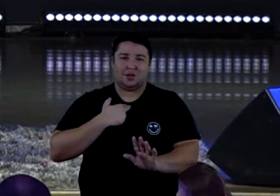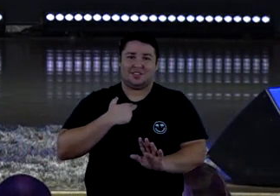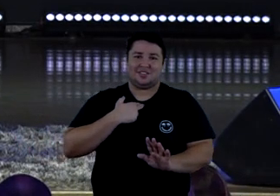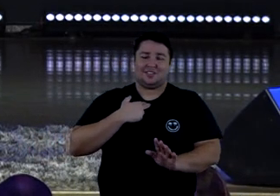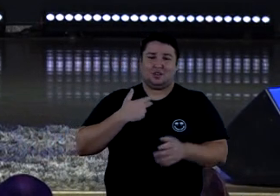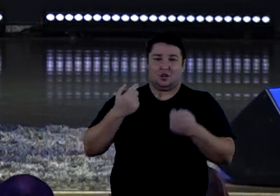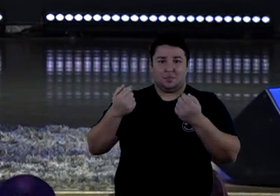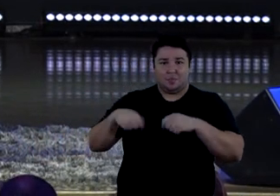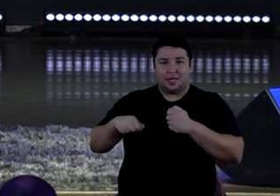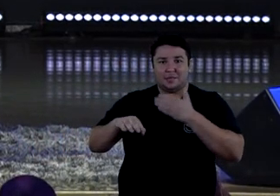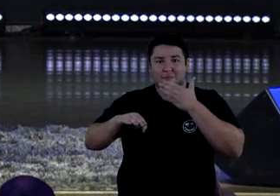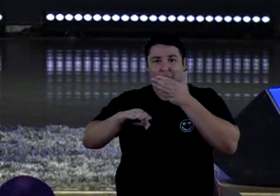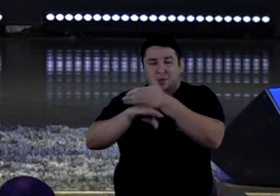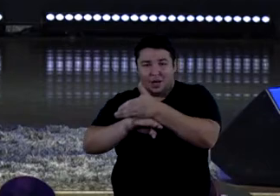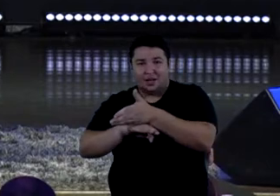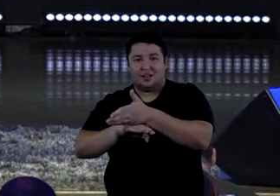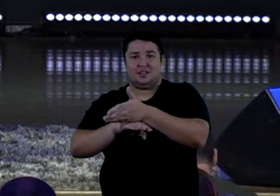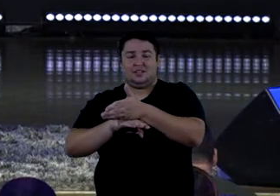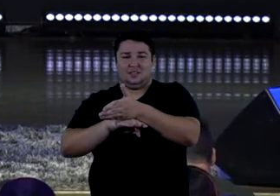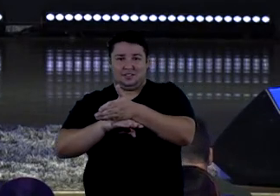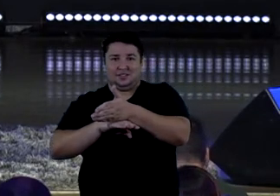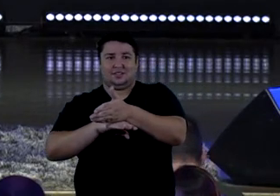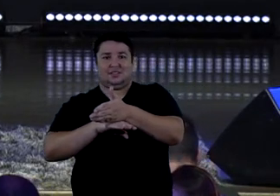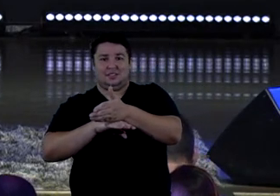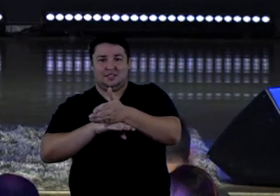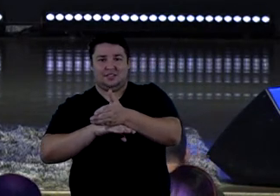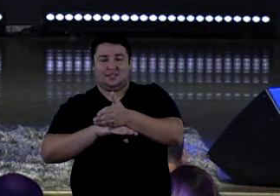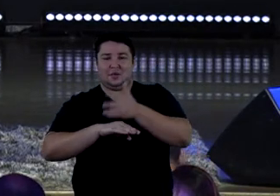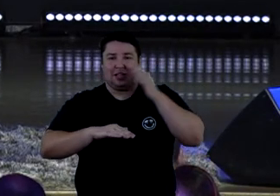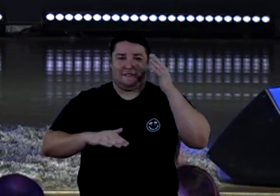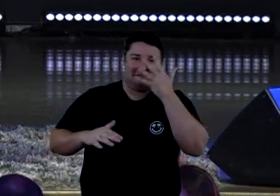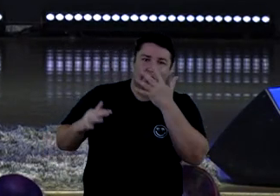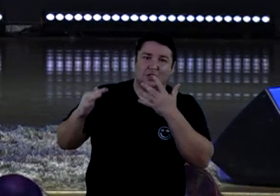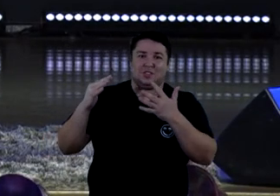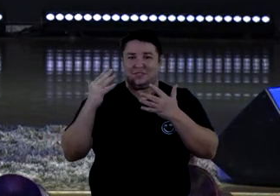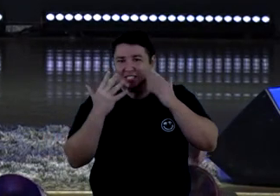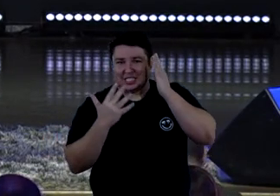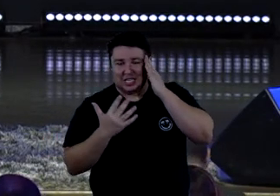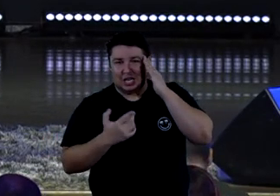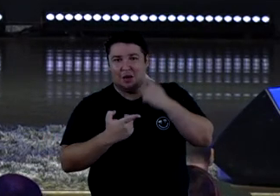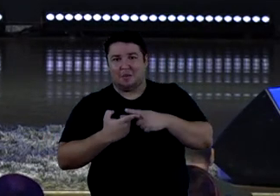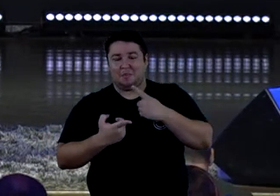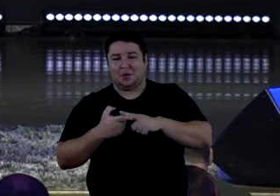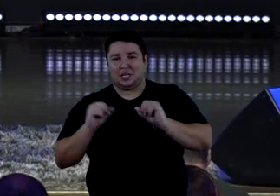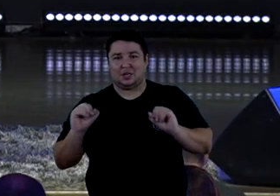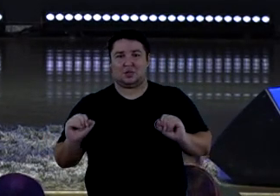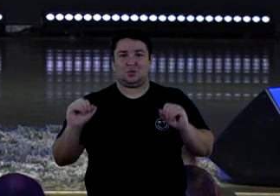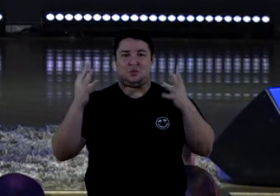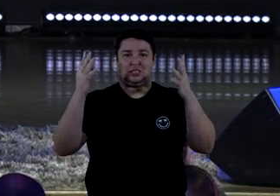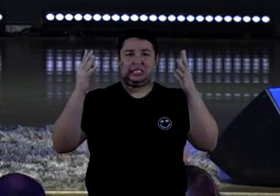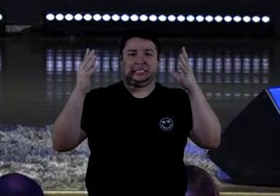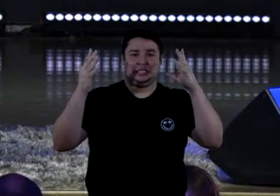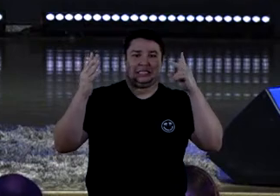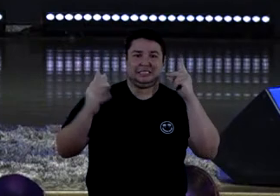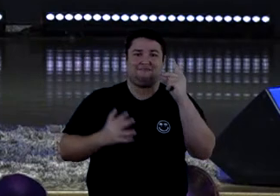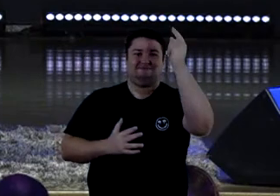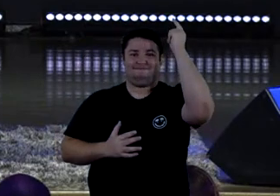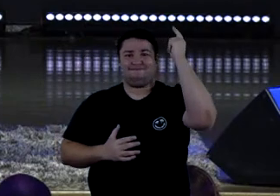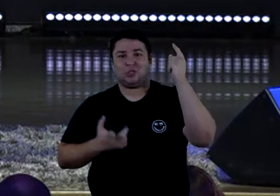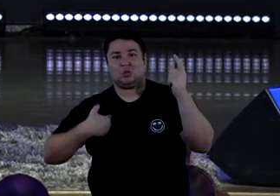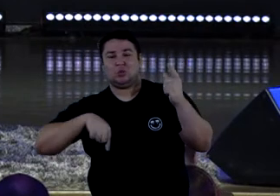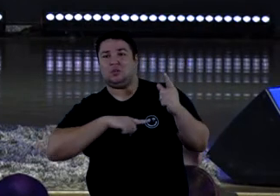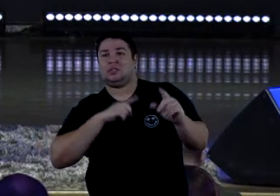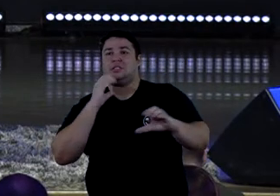Nós precisamos romper com essas falsificações, porque acontecerá num instante. Quando nós